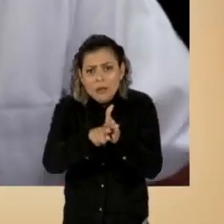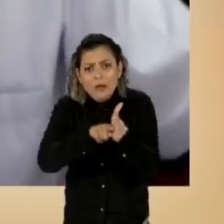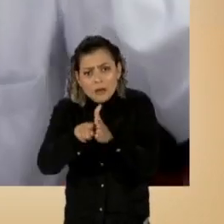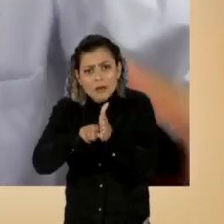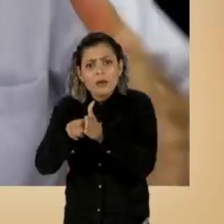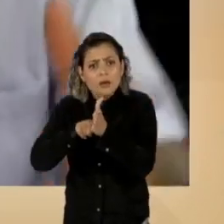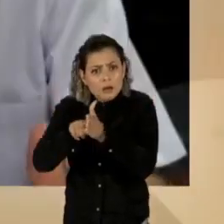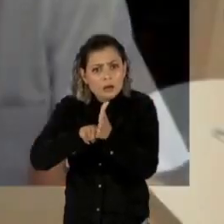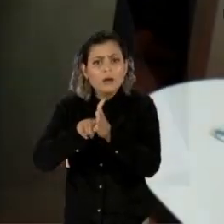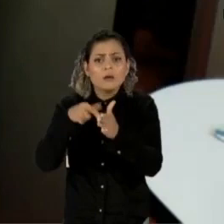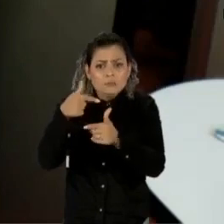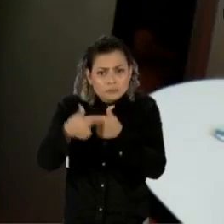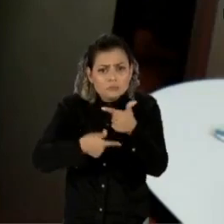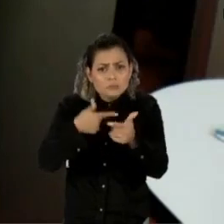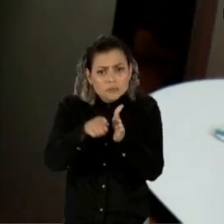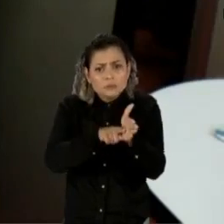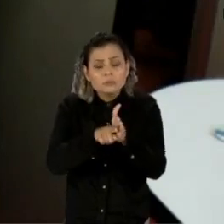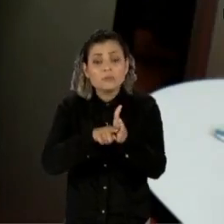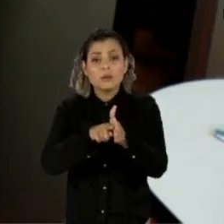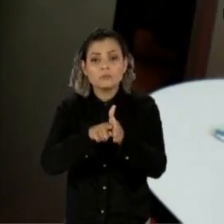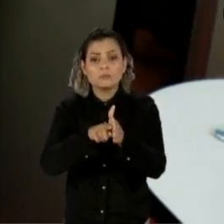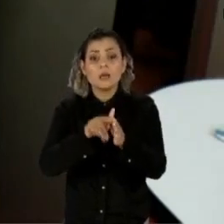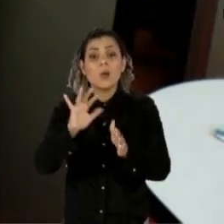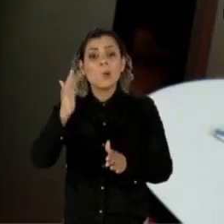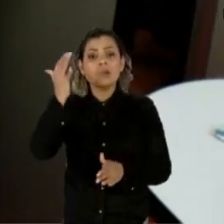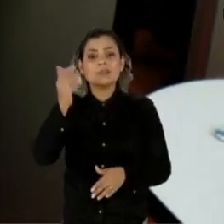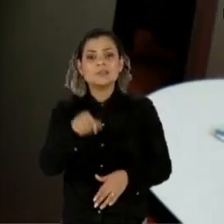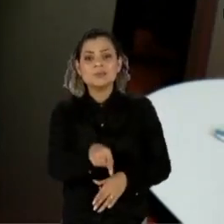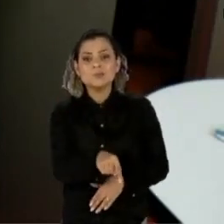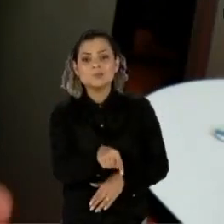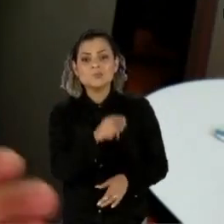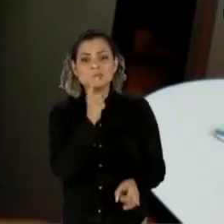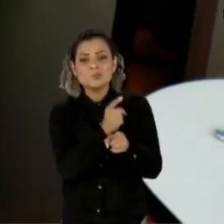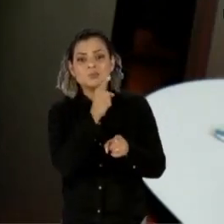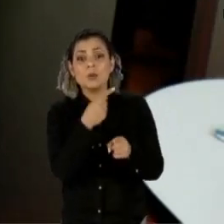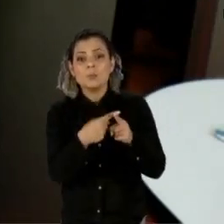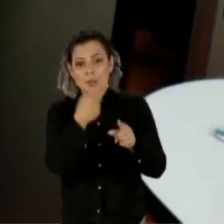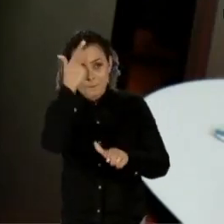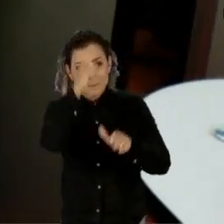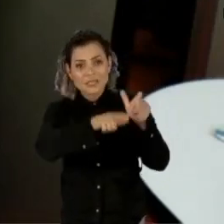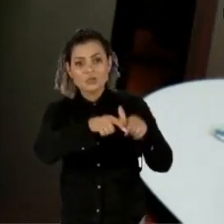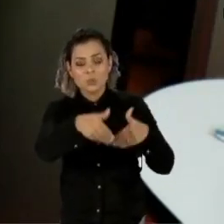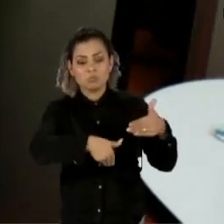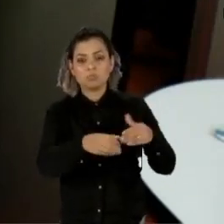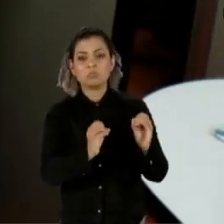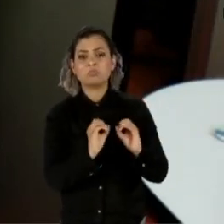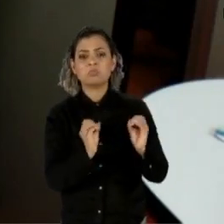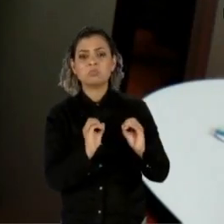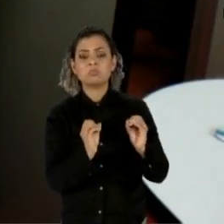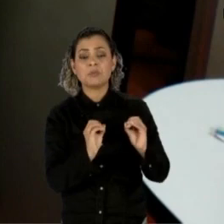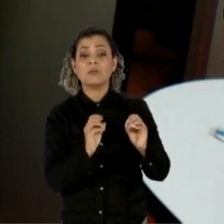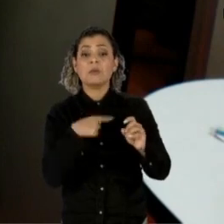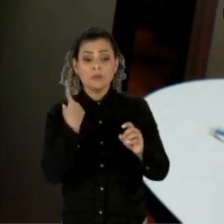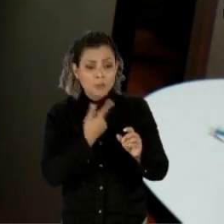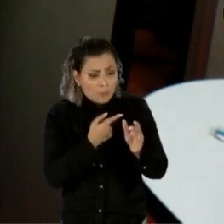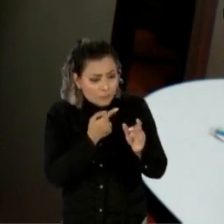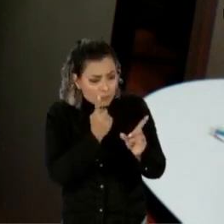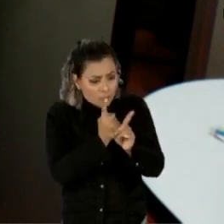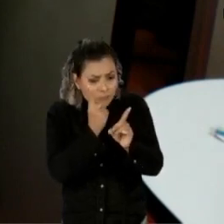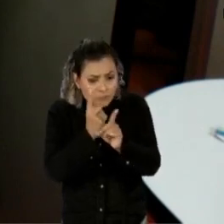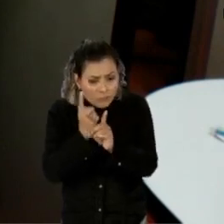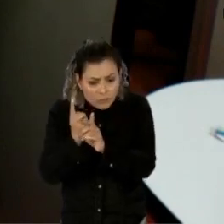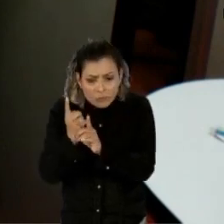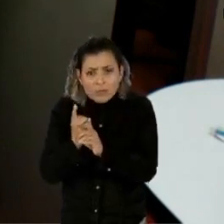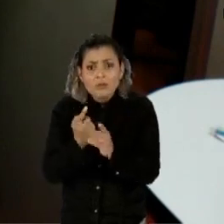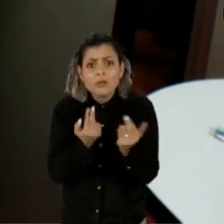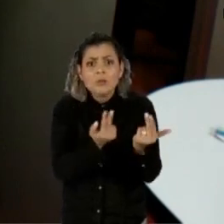uma coisa começando a fazer outra e ele veio de que o enredo de pacientes que eram resistentes ao tratamento depois foi confirmado em vário outro paciente que tem